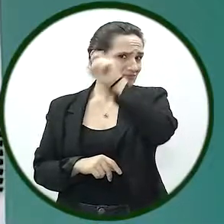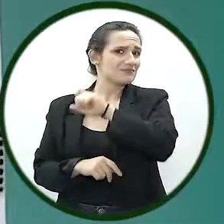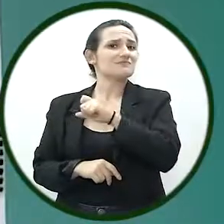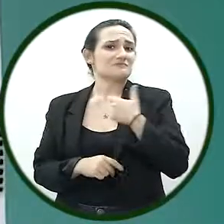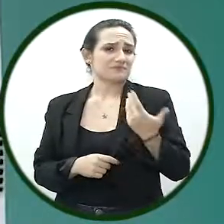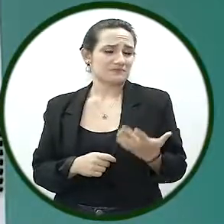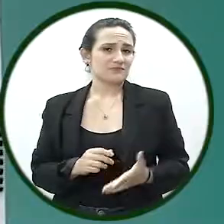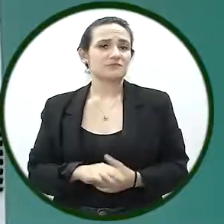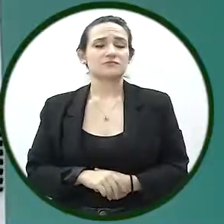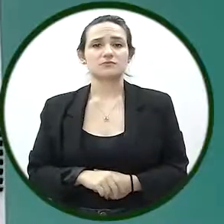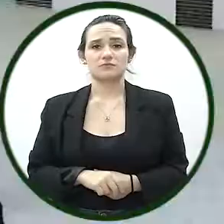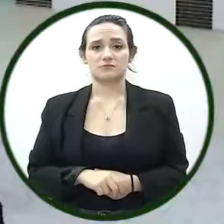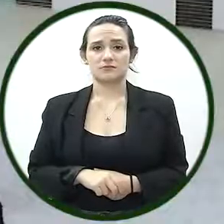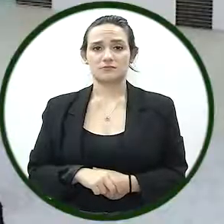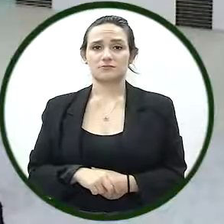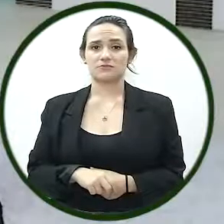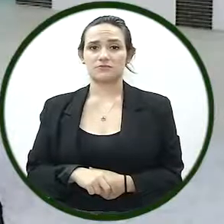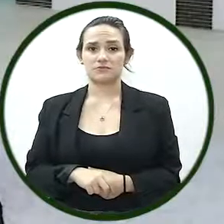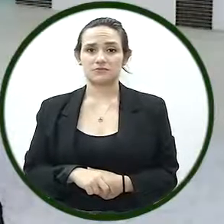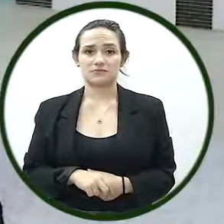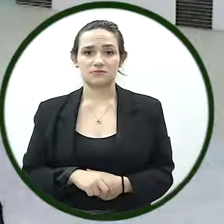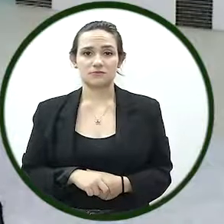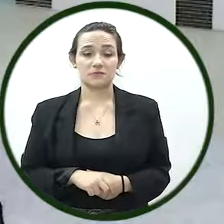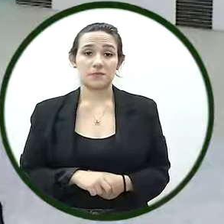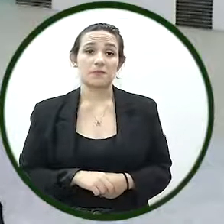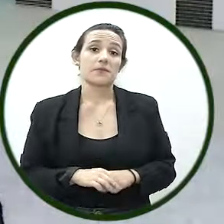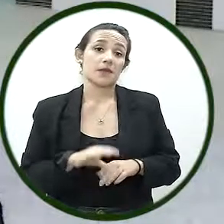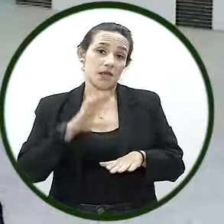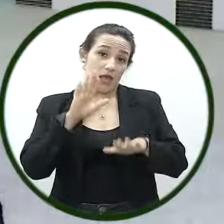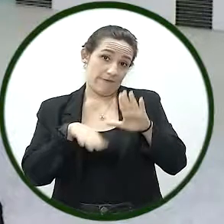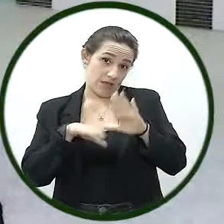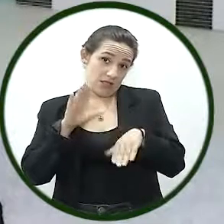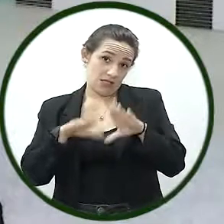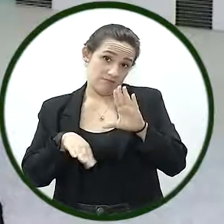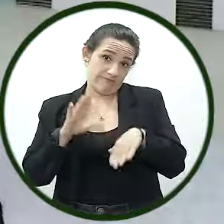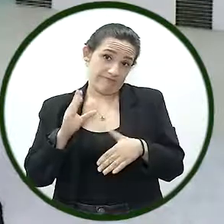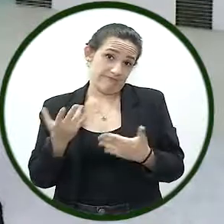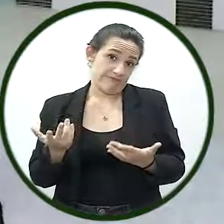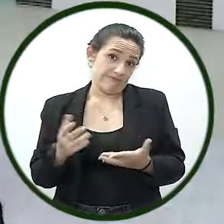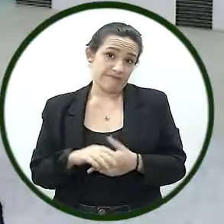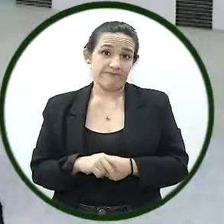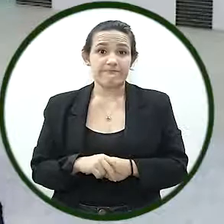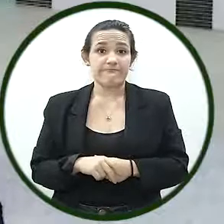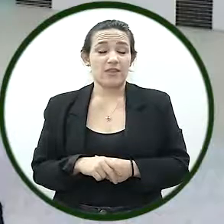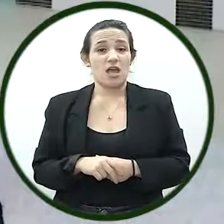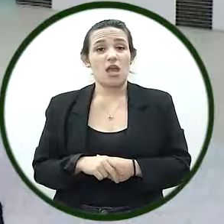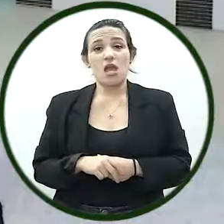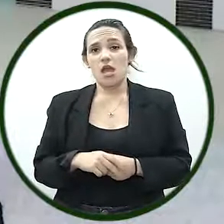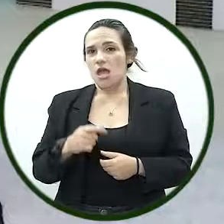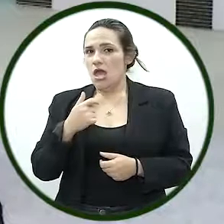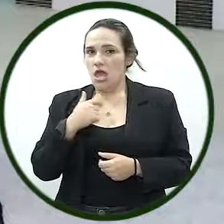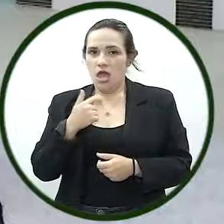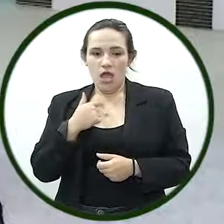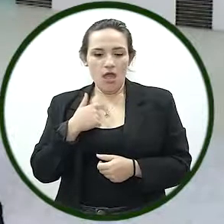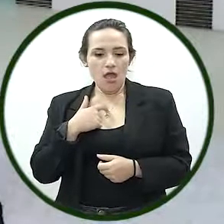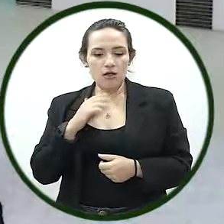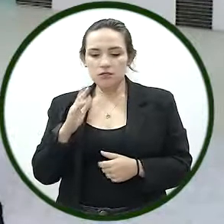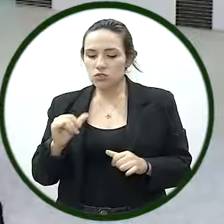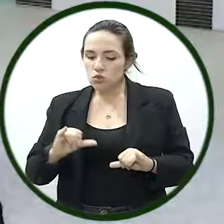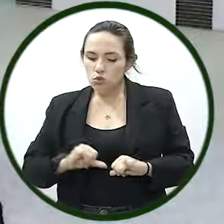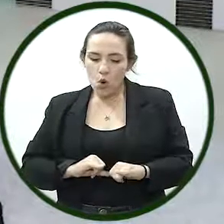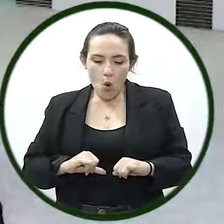até de aceitar. Porque, às vezes, eu posso já ter sofrido uma